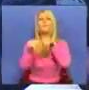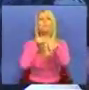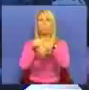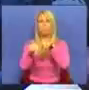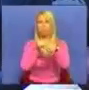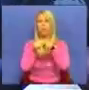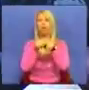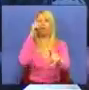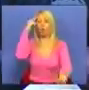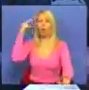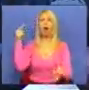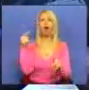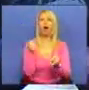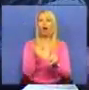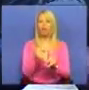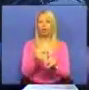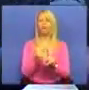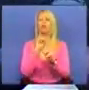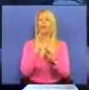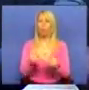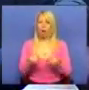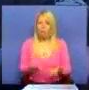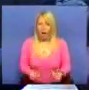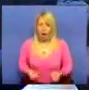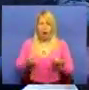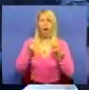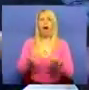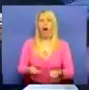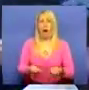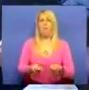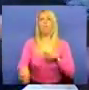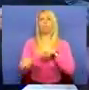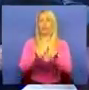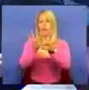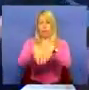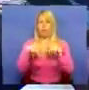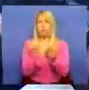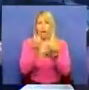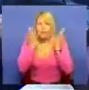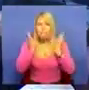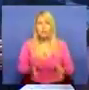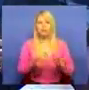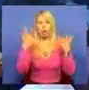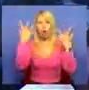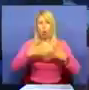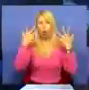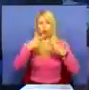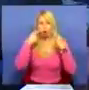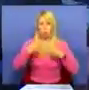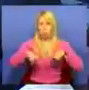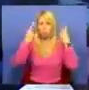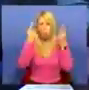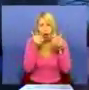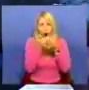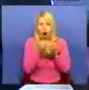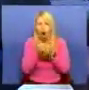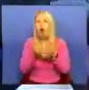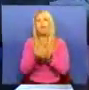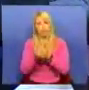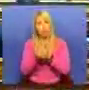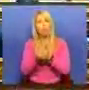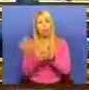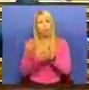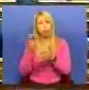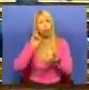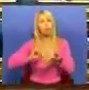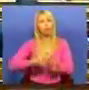no sentido de maior aposta nas políticas sociais, ter as contas públicas em ordem é absolutamente fundamental. Não, mas o Sr.